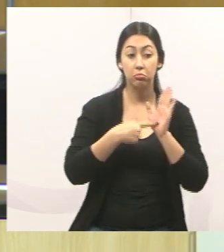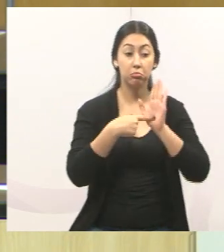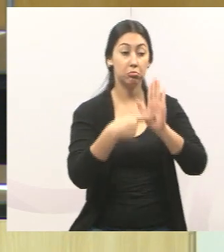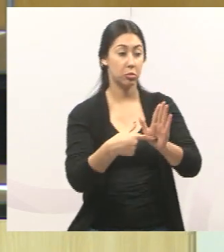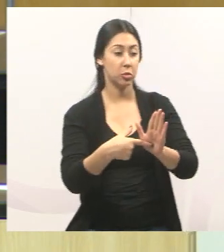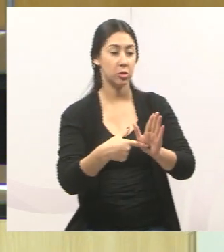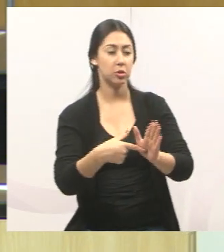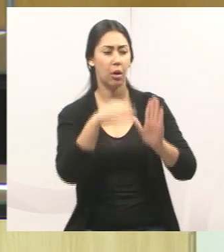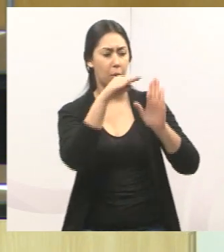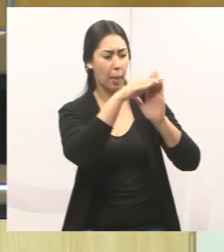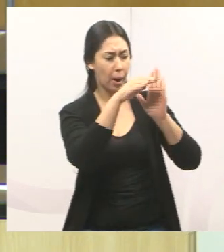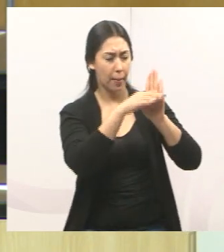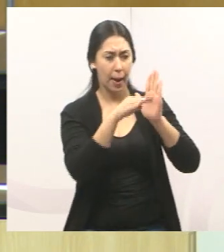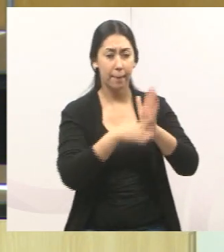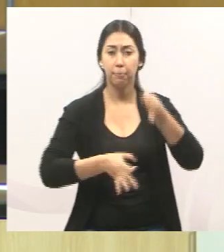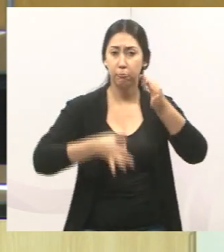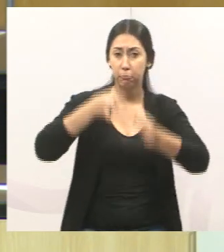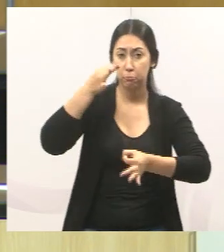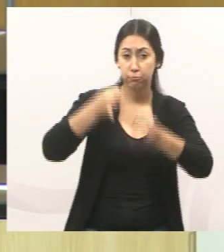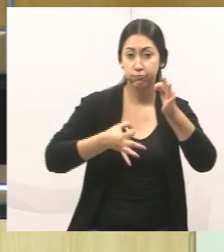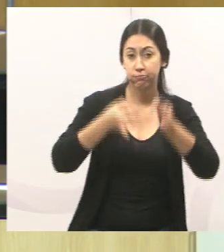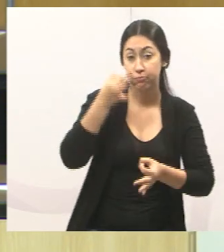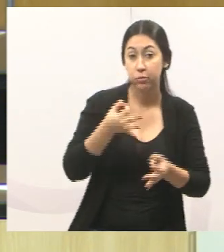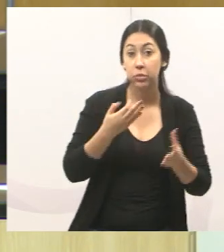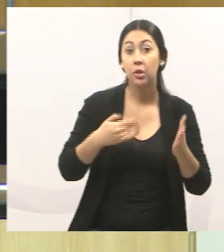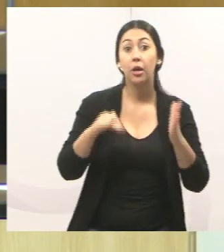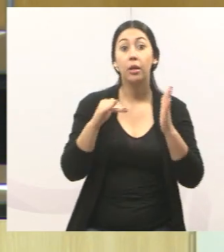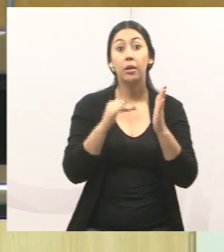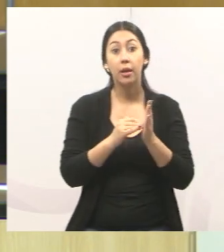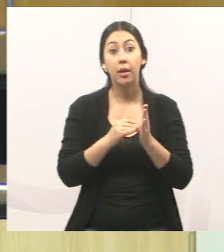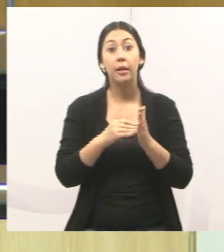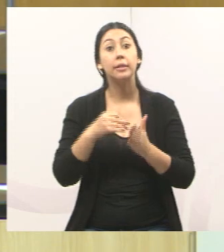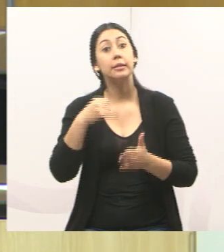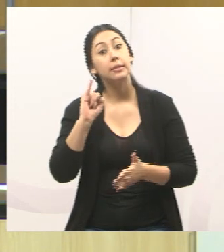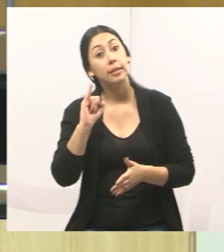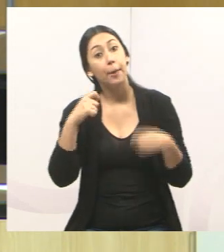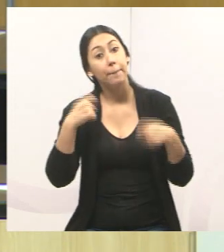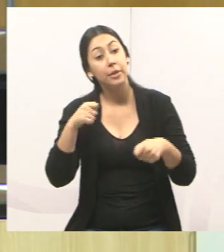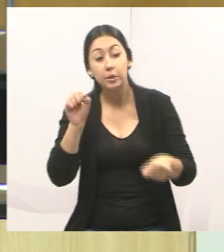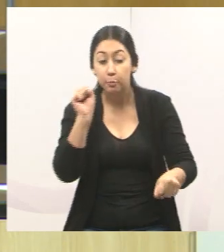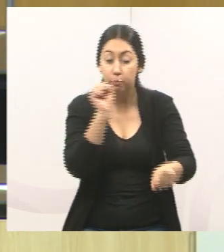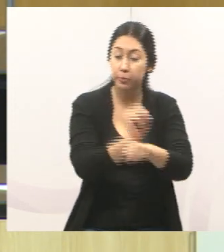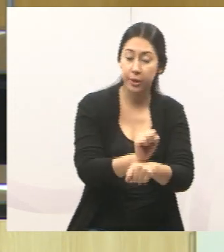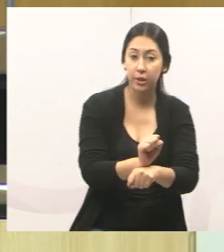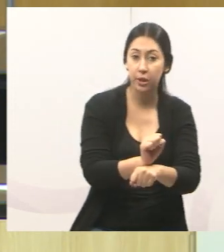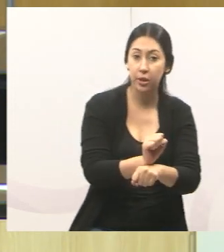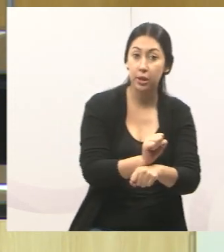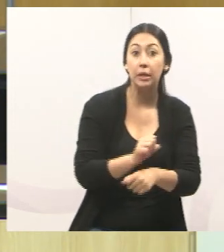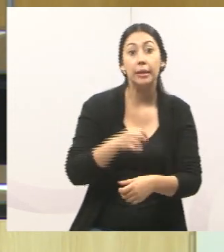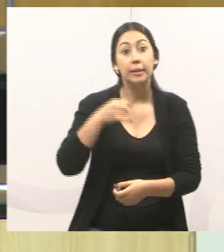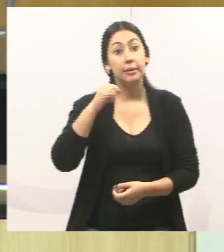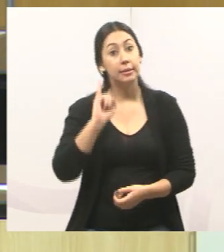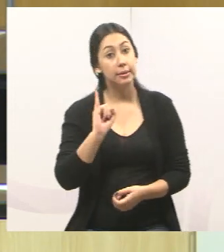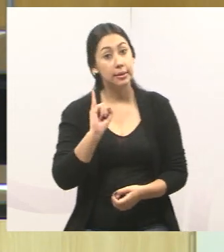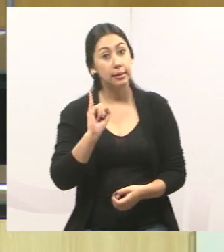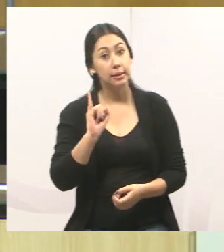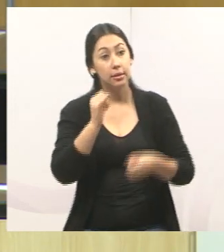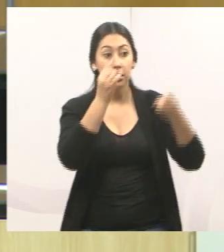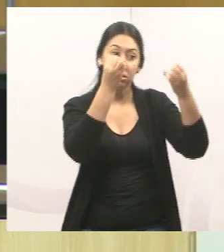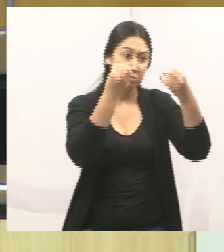matéria, inclusive com a previsão de trancamento da pauta do Poder Legislativo, acaso as contas não